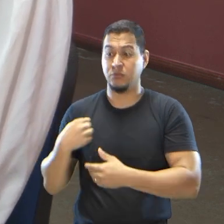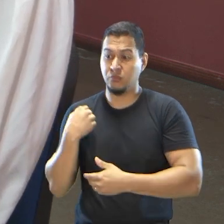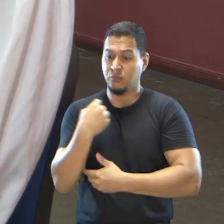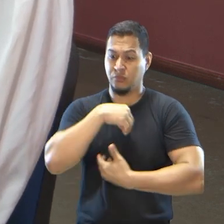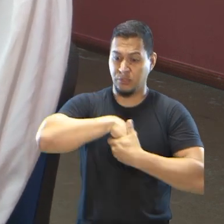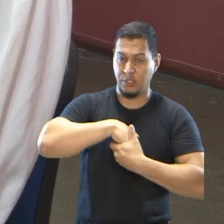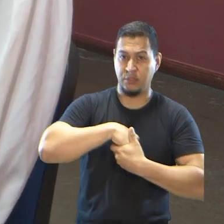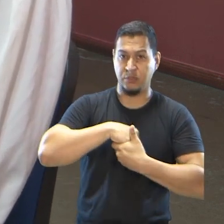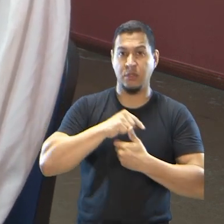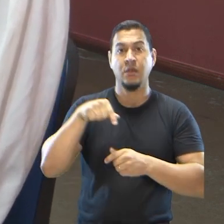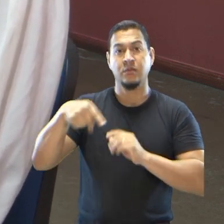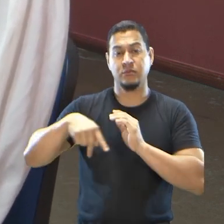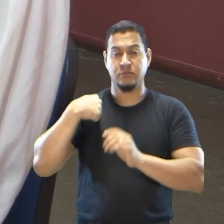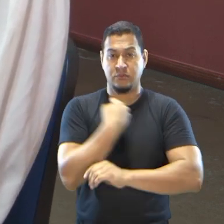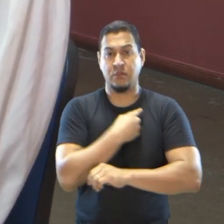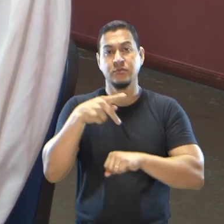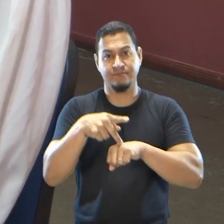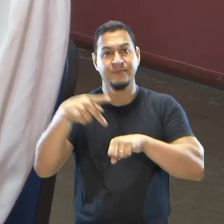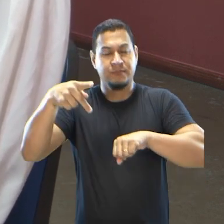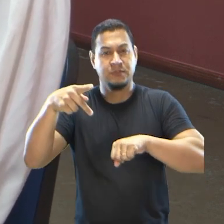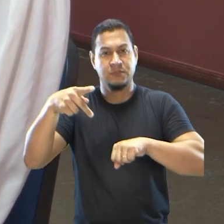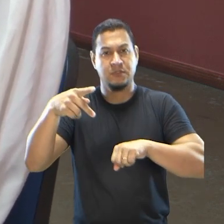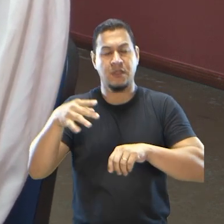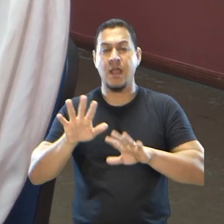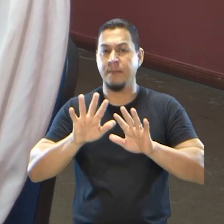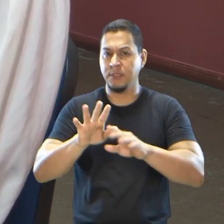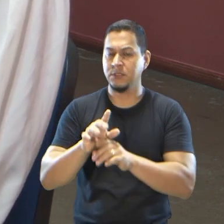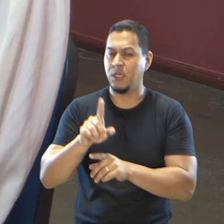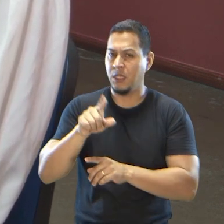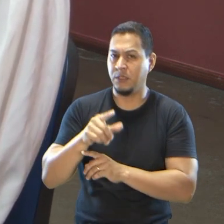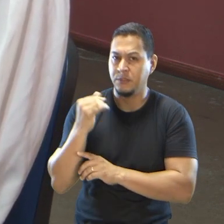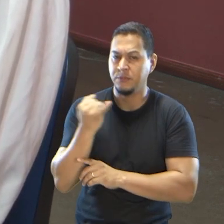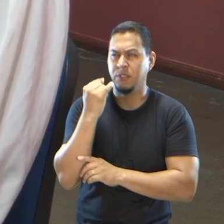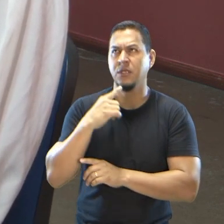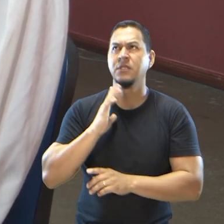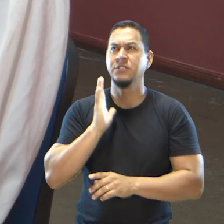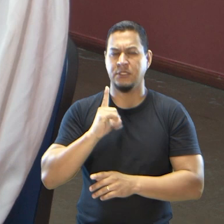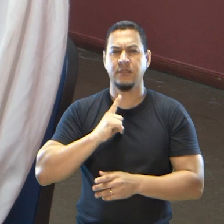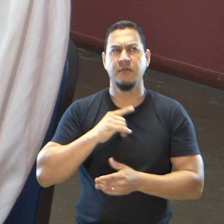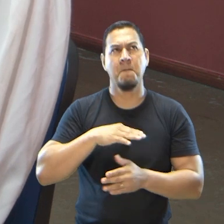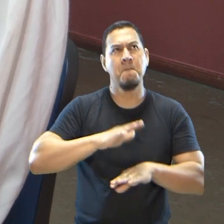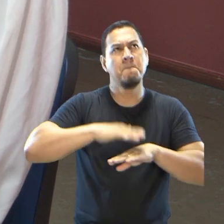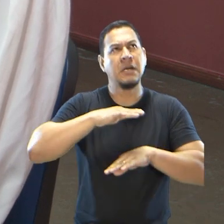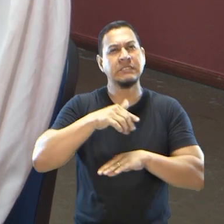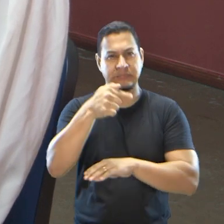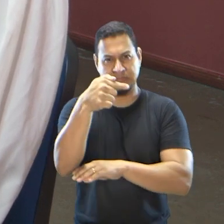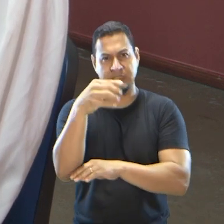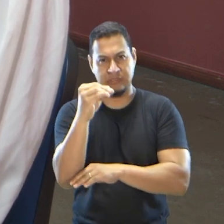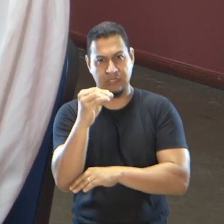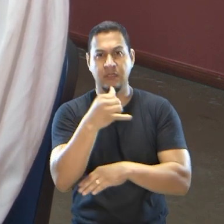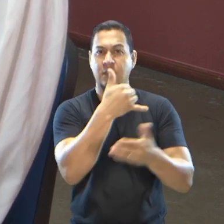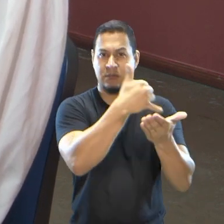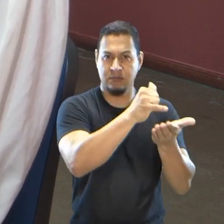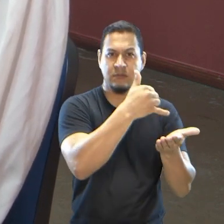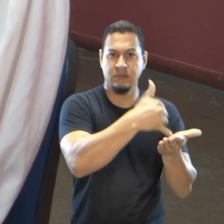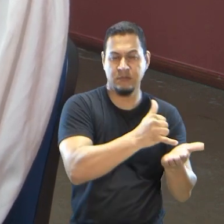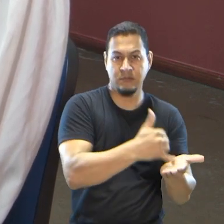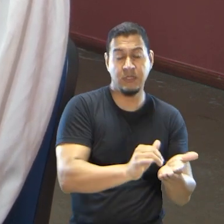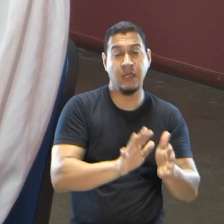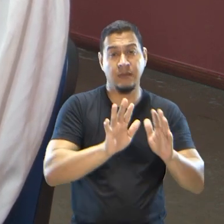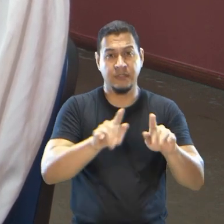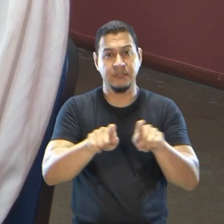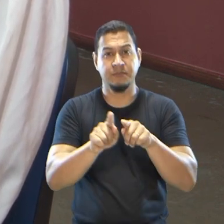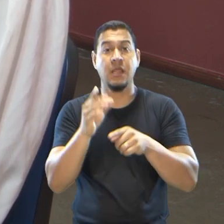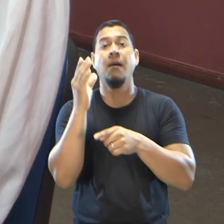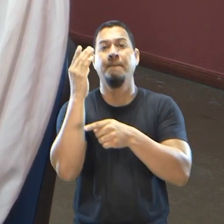também. E foi muito bom... nós tivemos mais de 70 inscrições e eu acho importante relatar que, além